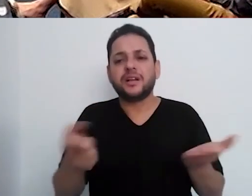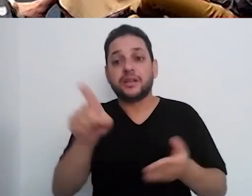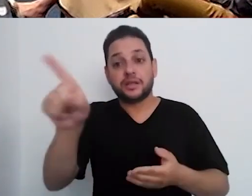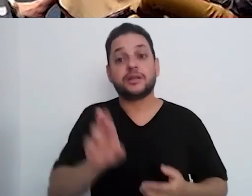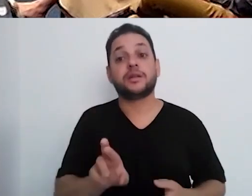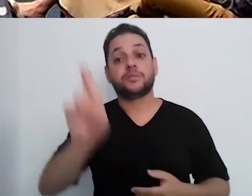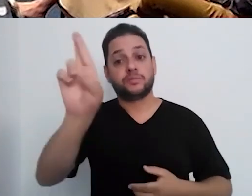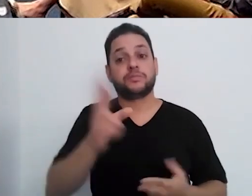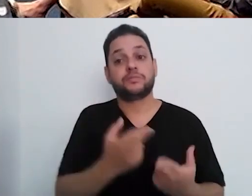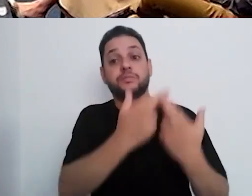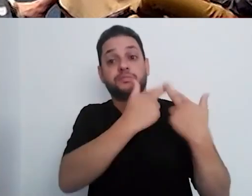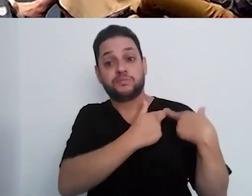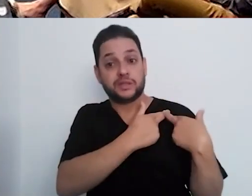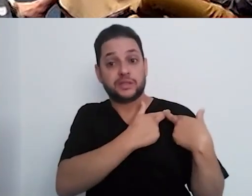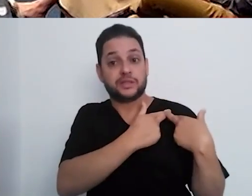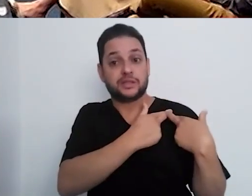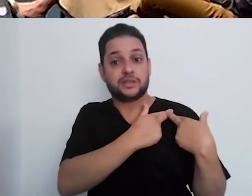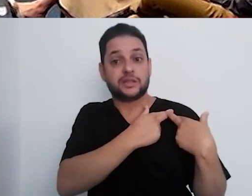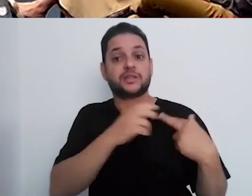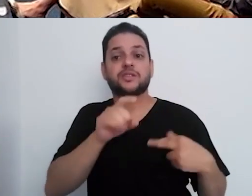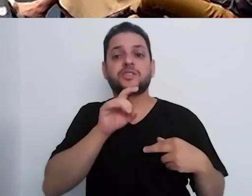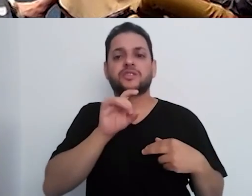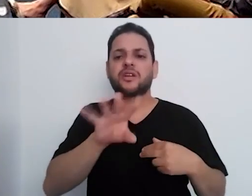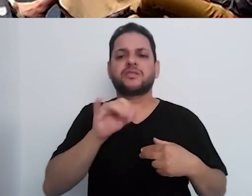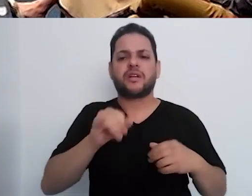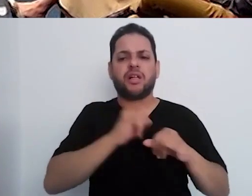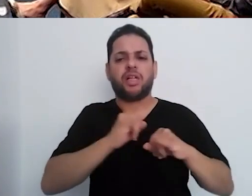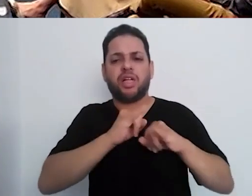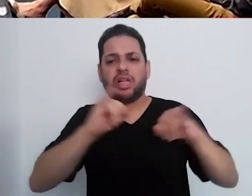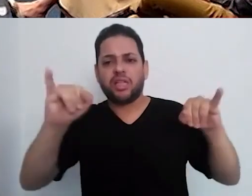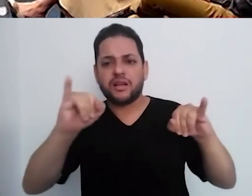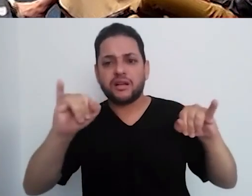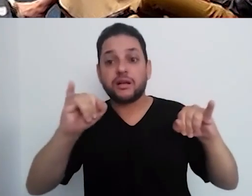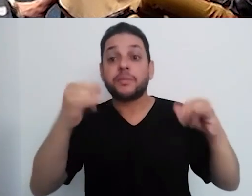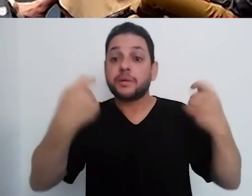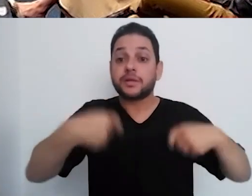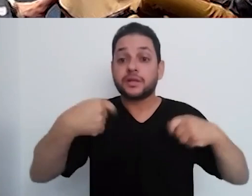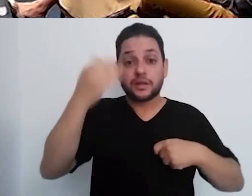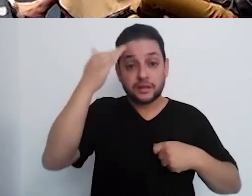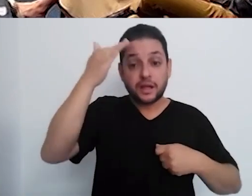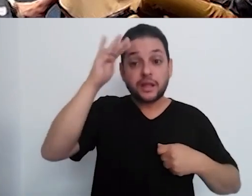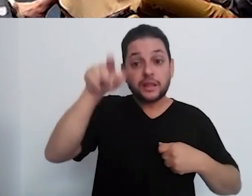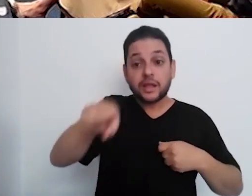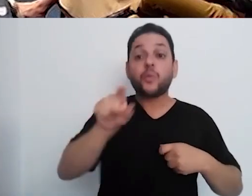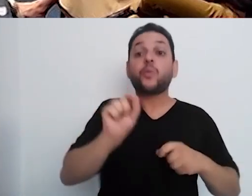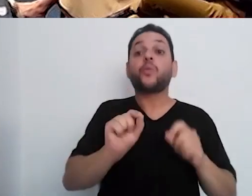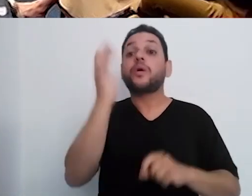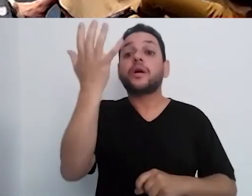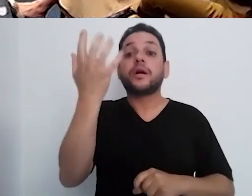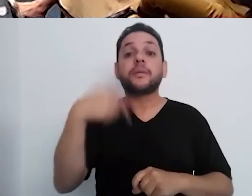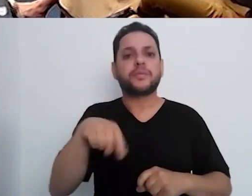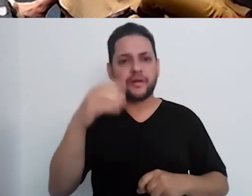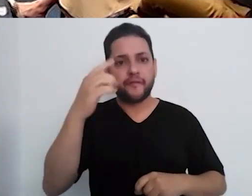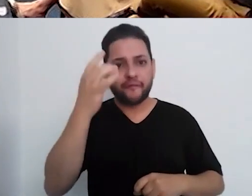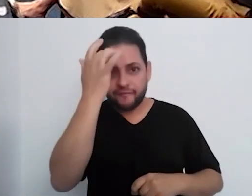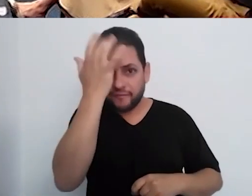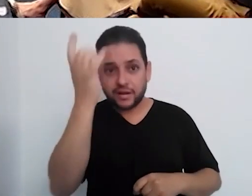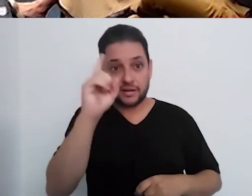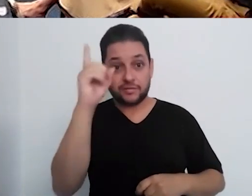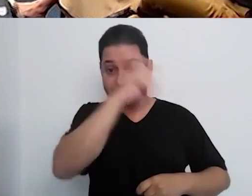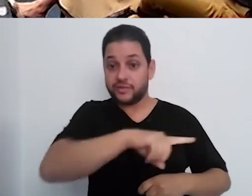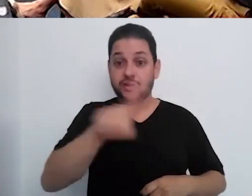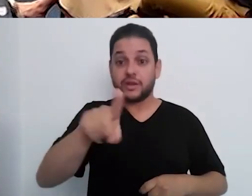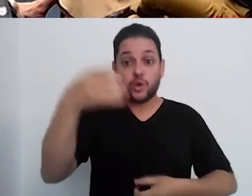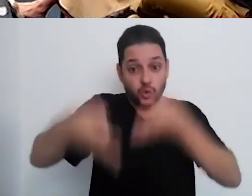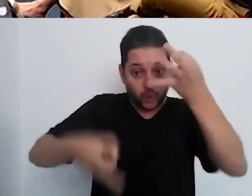responsabilidade de não sensacionalizar e de tentar entender. É muito difícil tentar entender. as questões do judiciário, não só no Brasil, no mundo